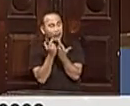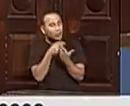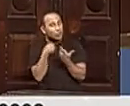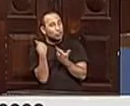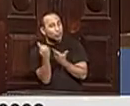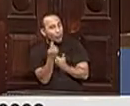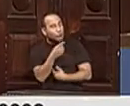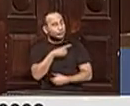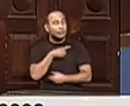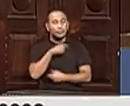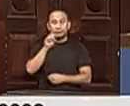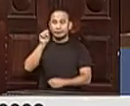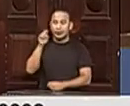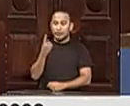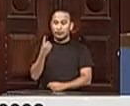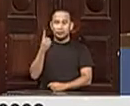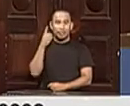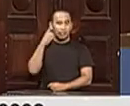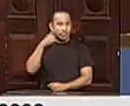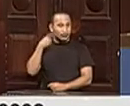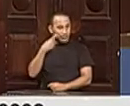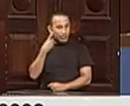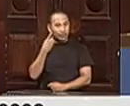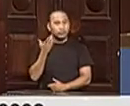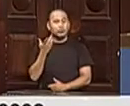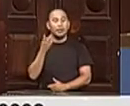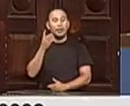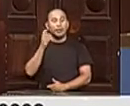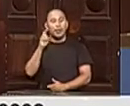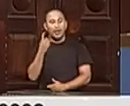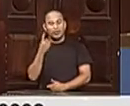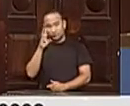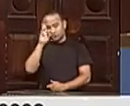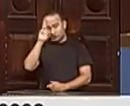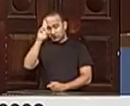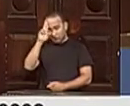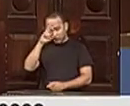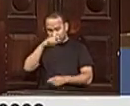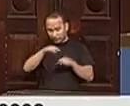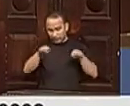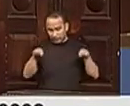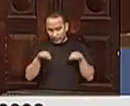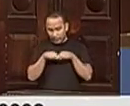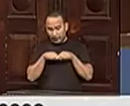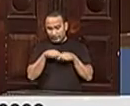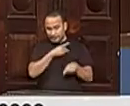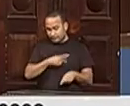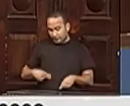ali ex-deputados, ex-chefes de gabinete da presidência desta casa,